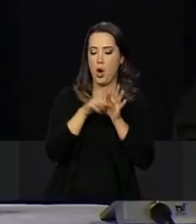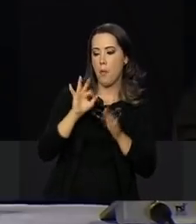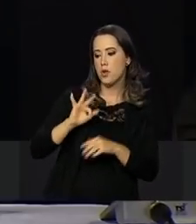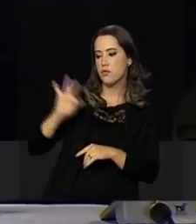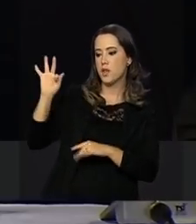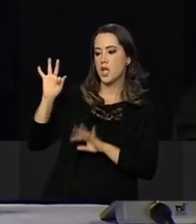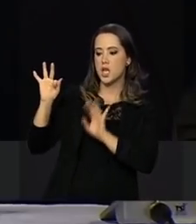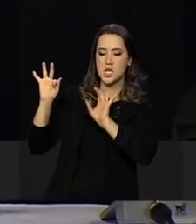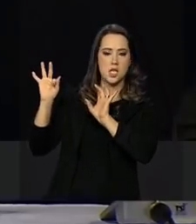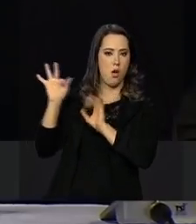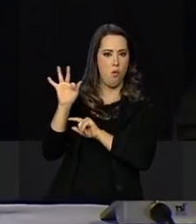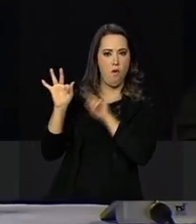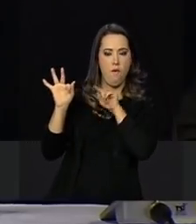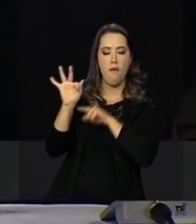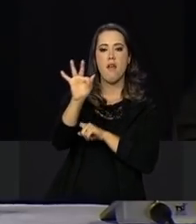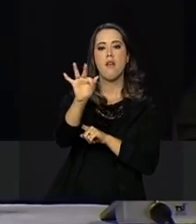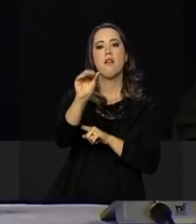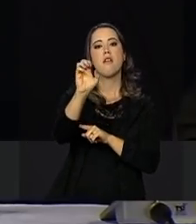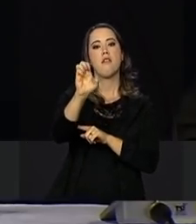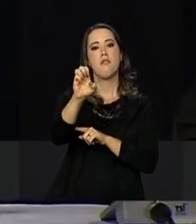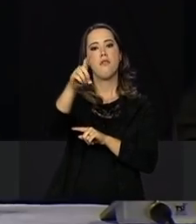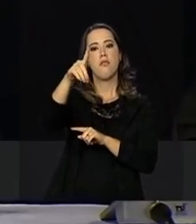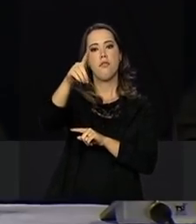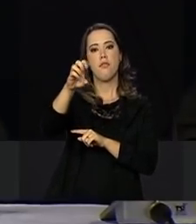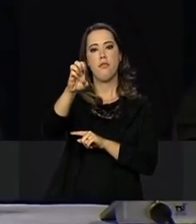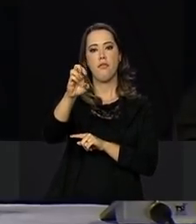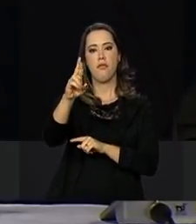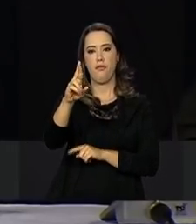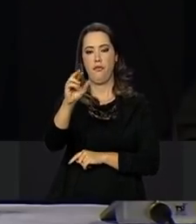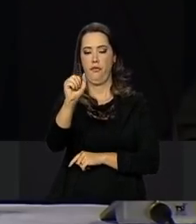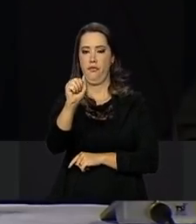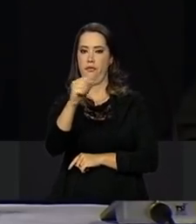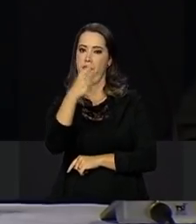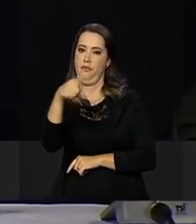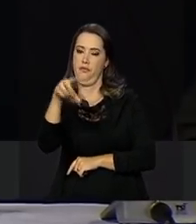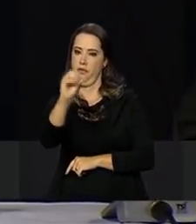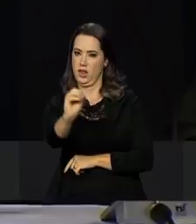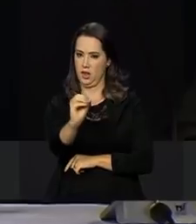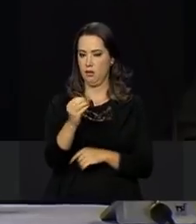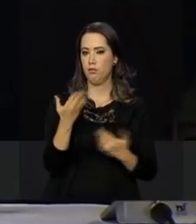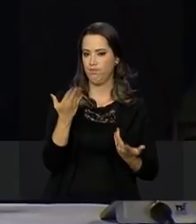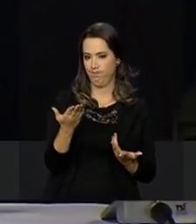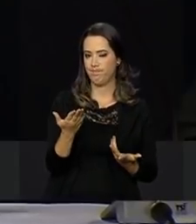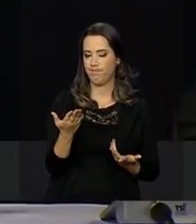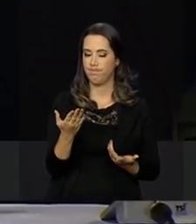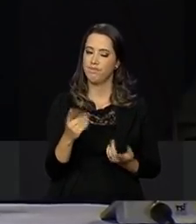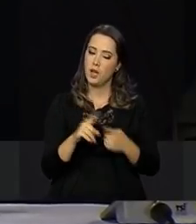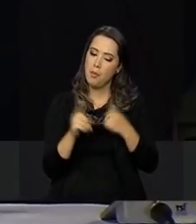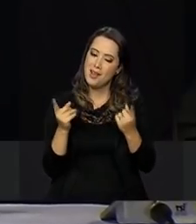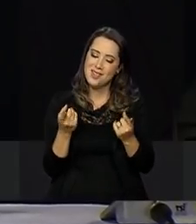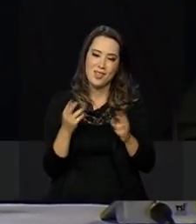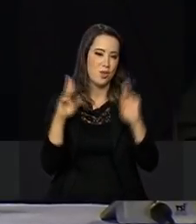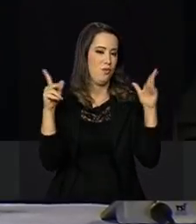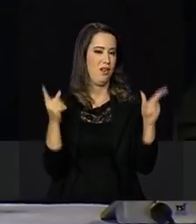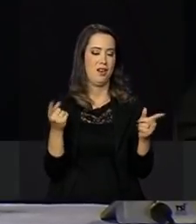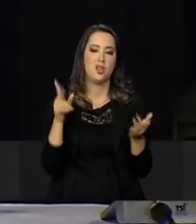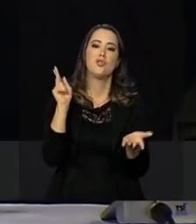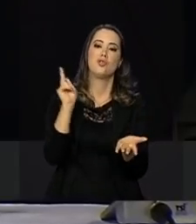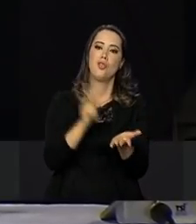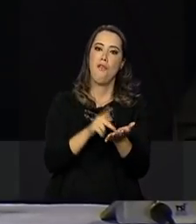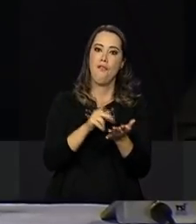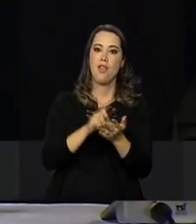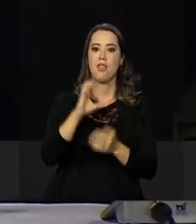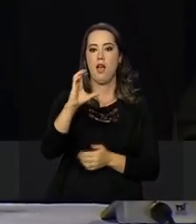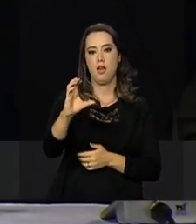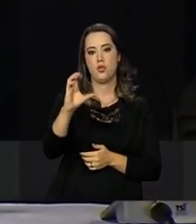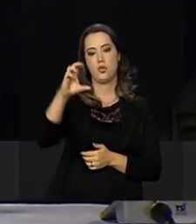federativos, dizeres democráticos, mas, na verdade, a centralização, que é a nossa vocação, era tão intensa que